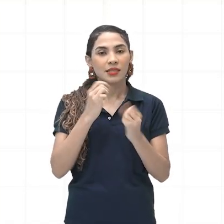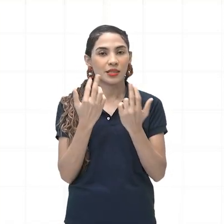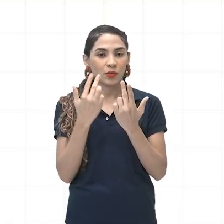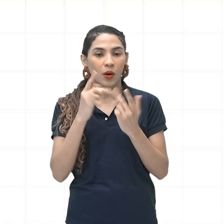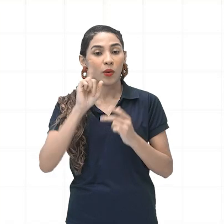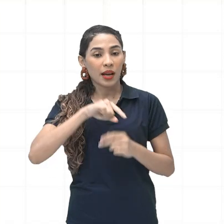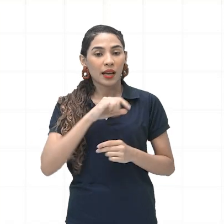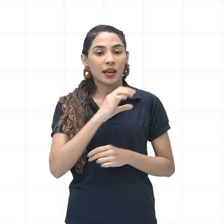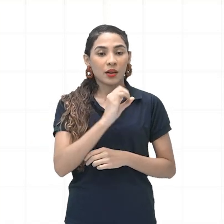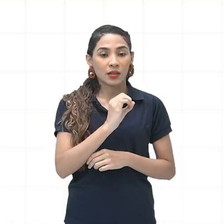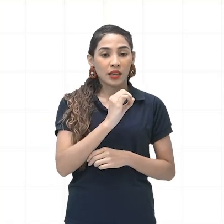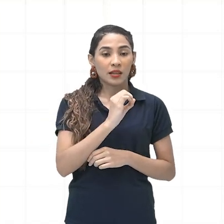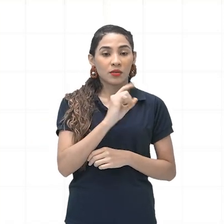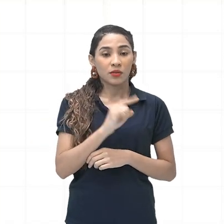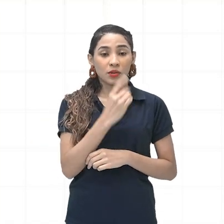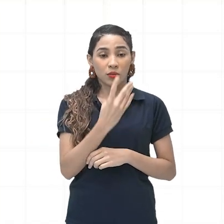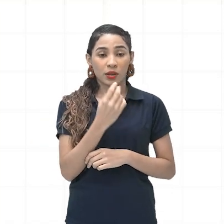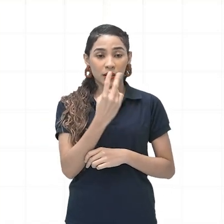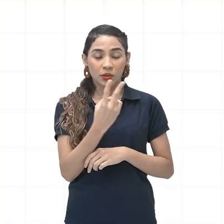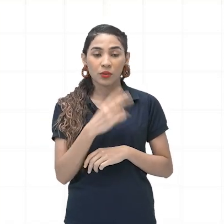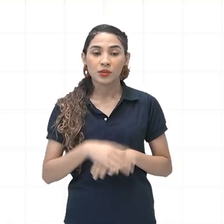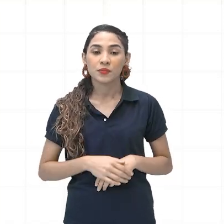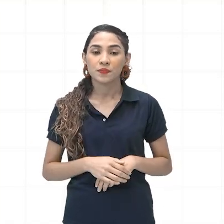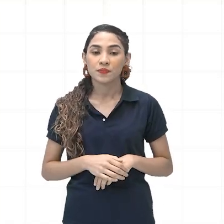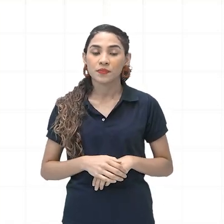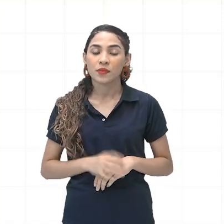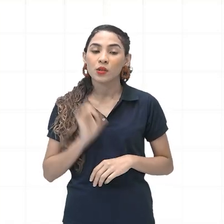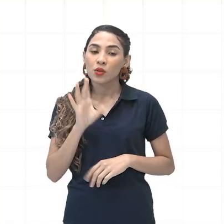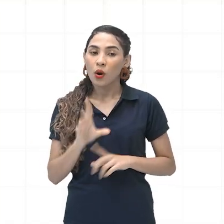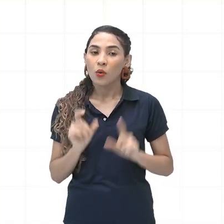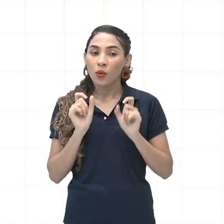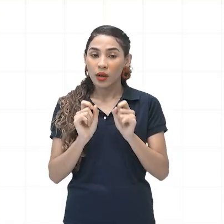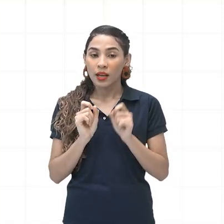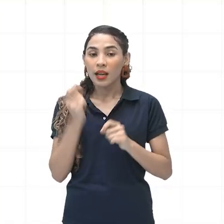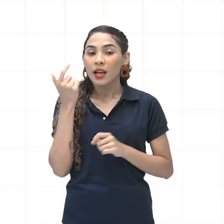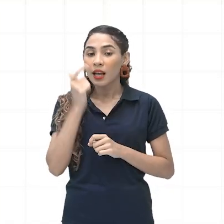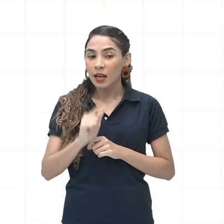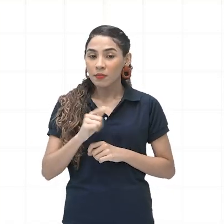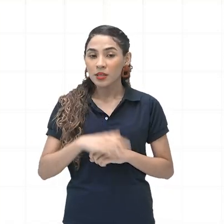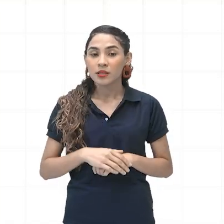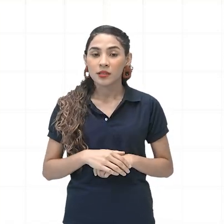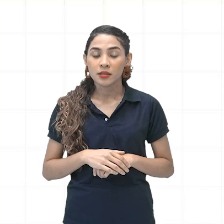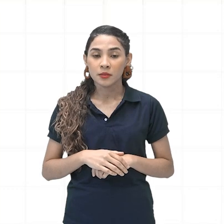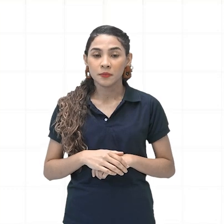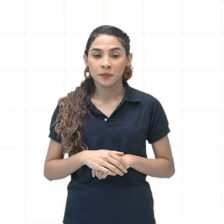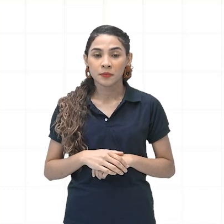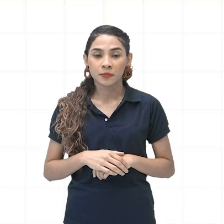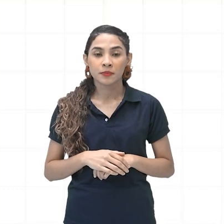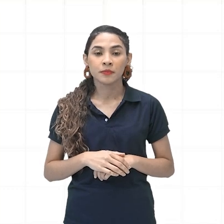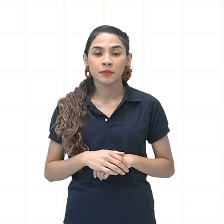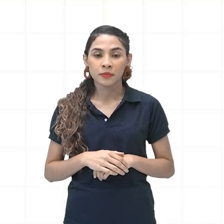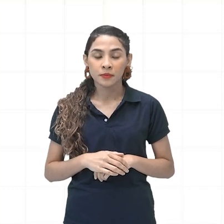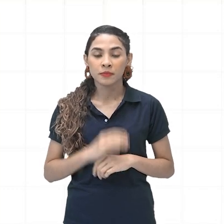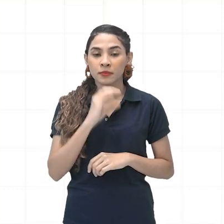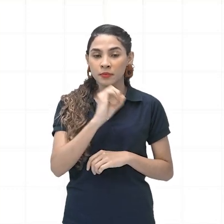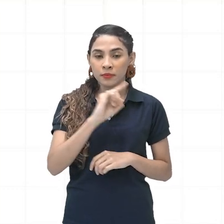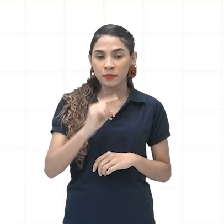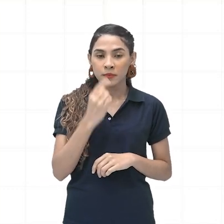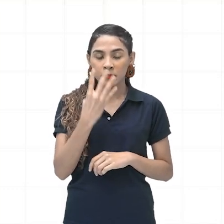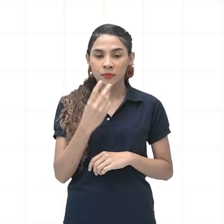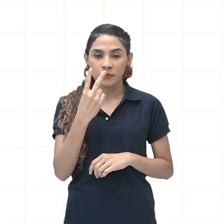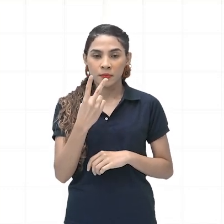de 42 centésimos, nós vamos apenas repetir essa base de